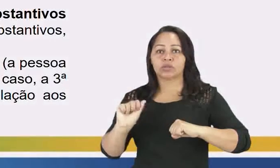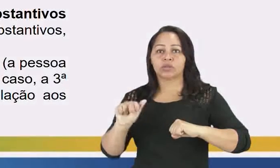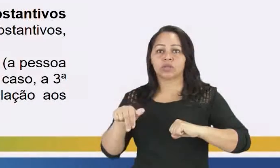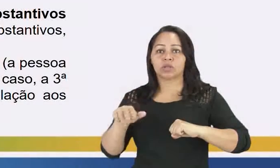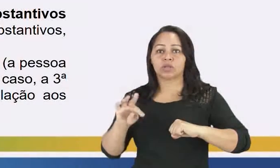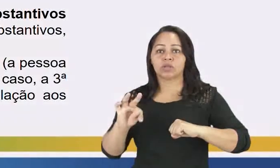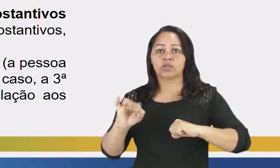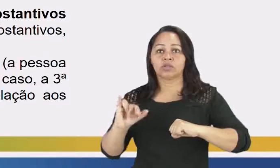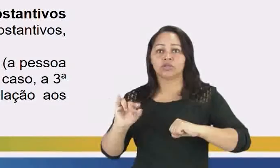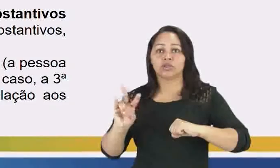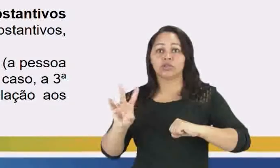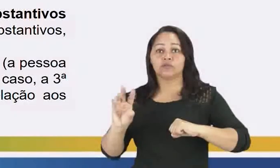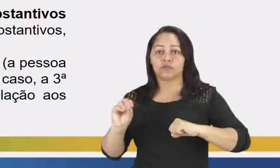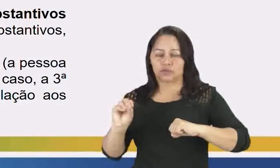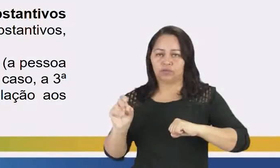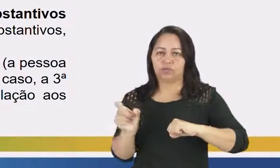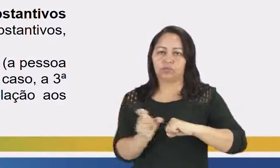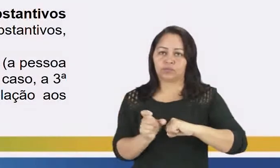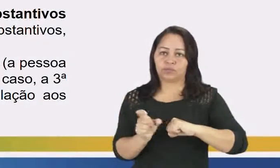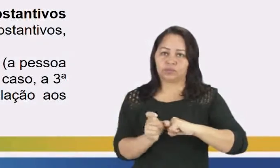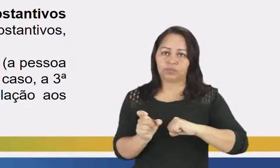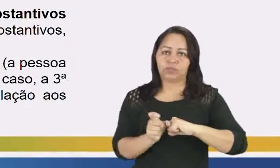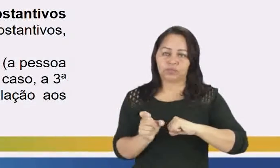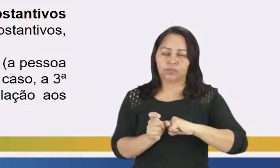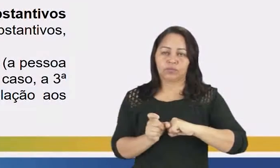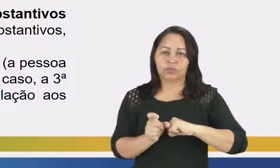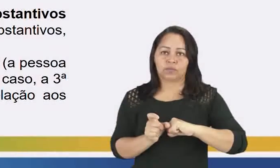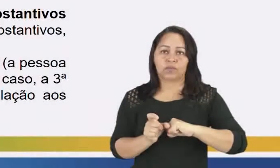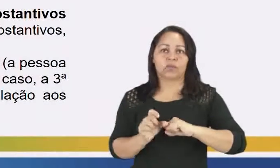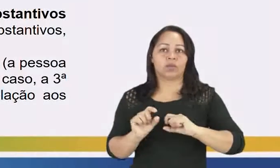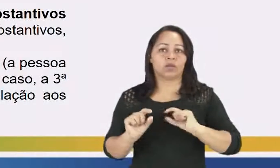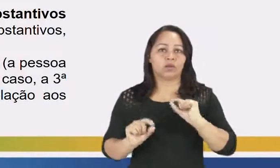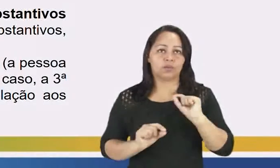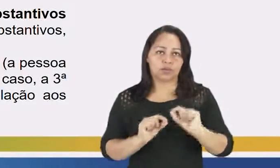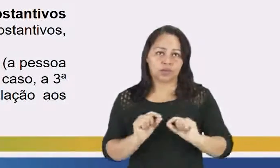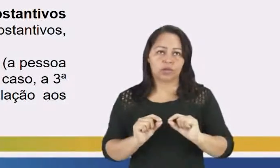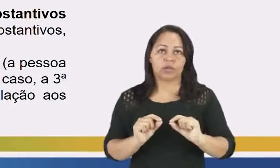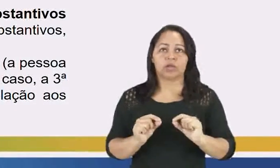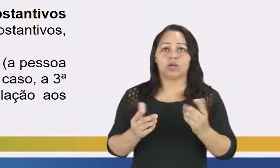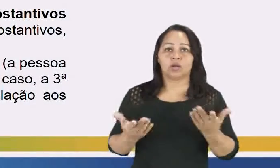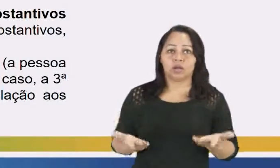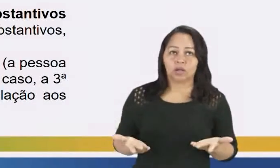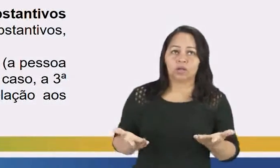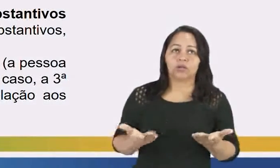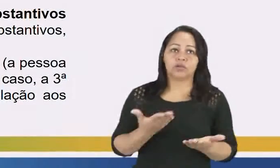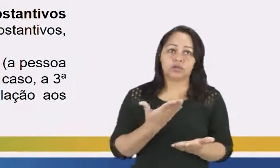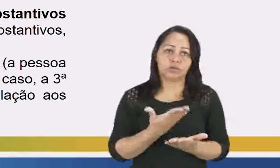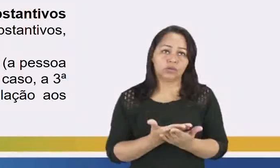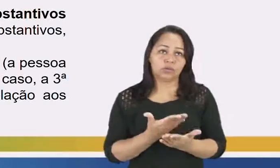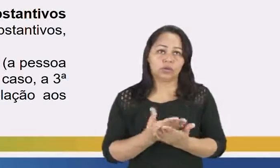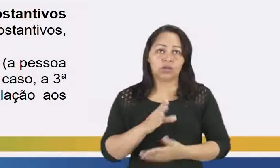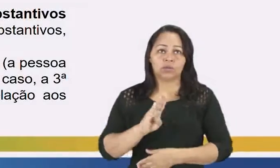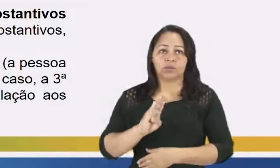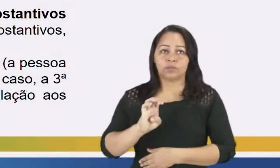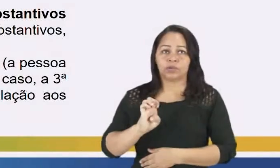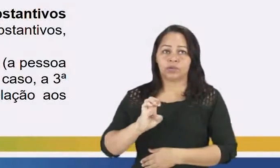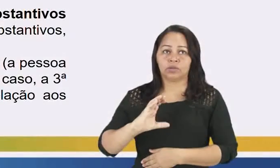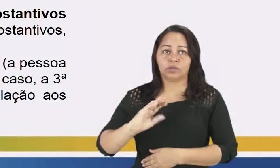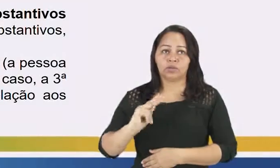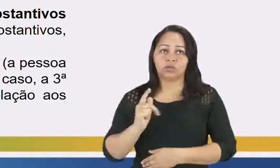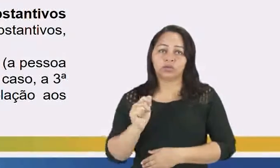um substantivo, tá certo? Bechara, ele fala que, ele lembra a gente que são duas